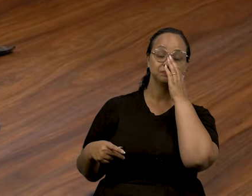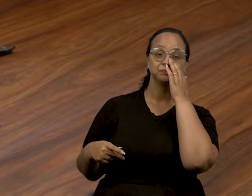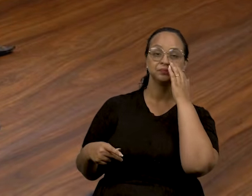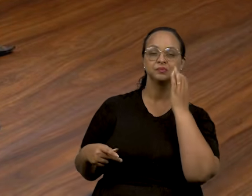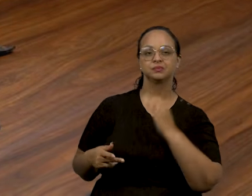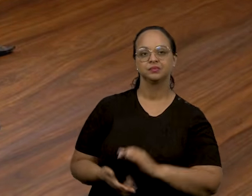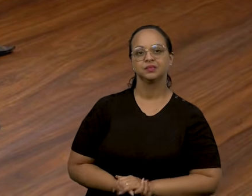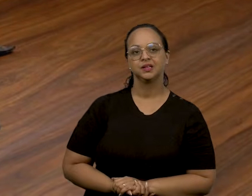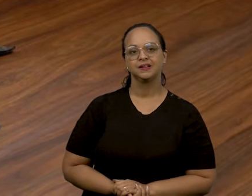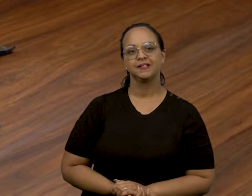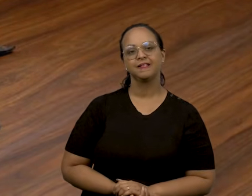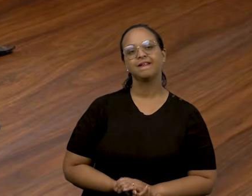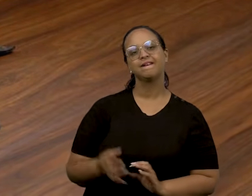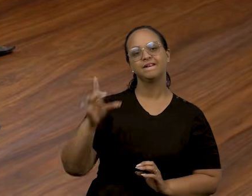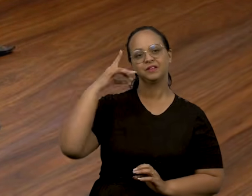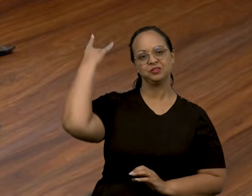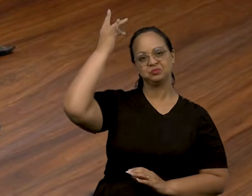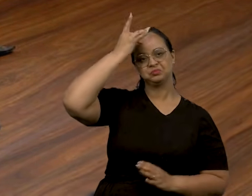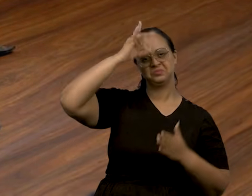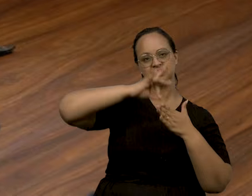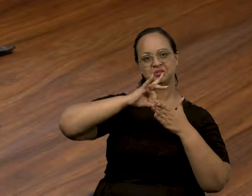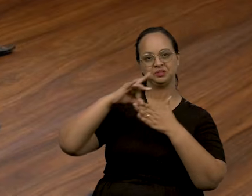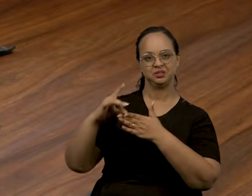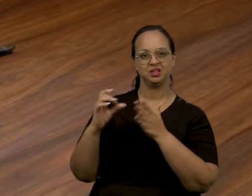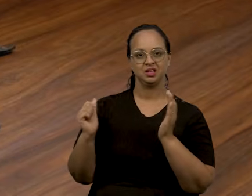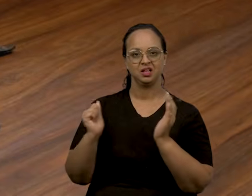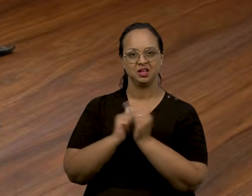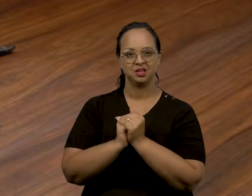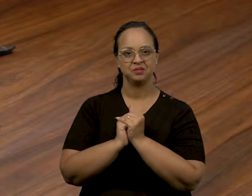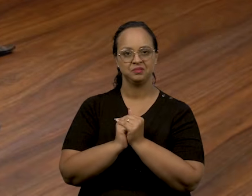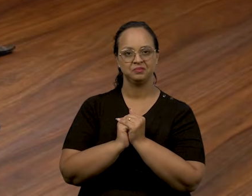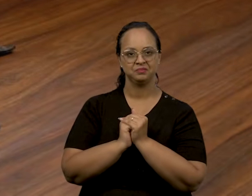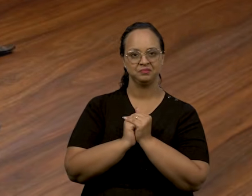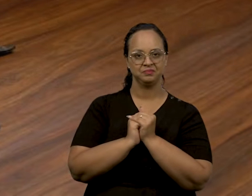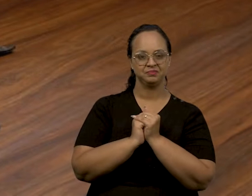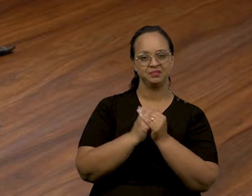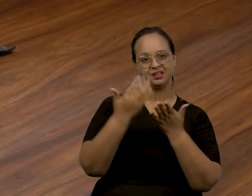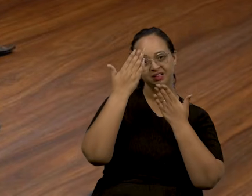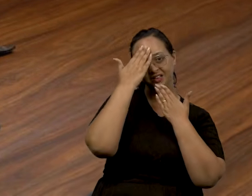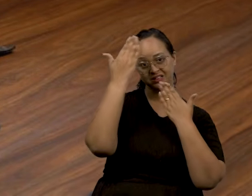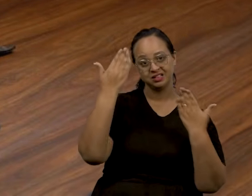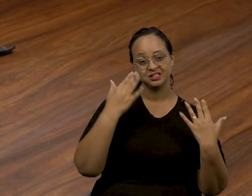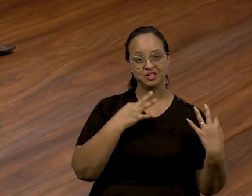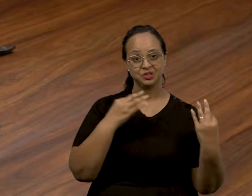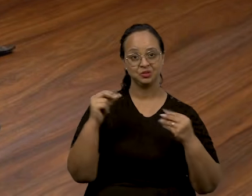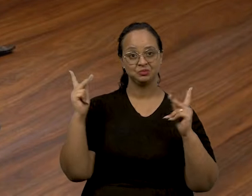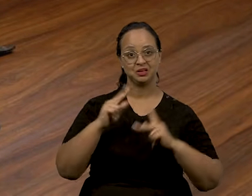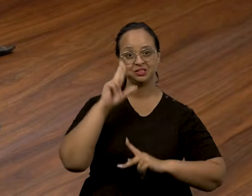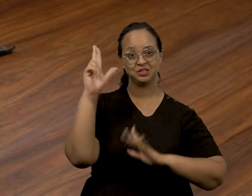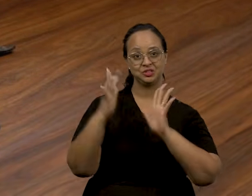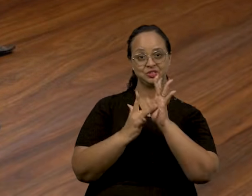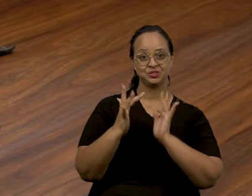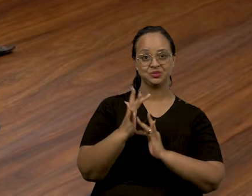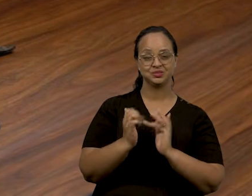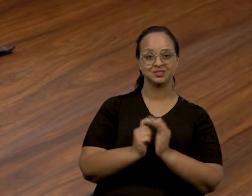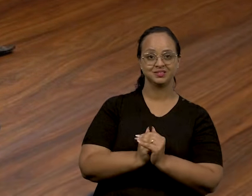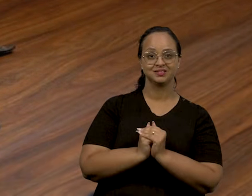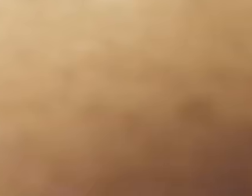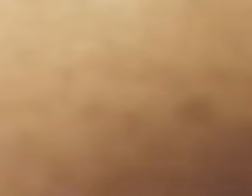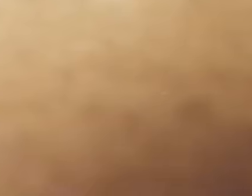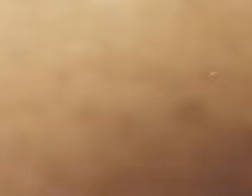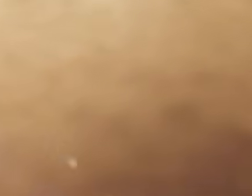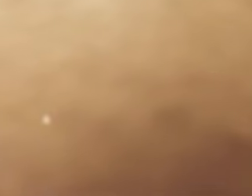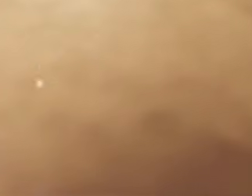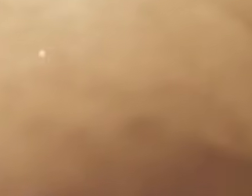que nós sejamos aí guiados pela mão do Senhor. Amém? Agradecido a vocês e a paz do Senhor